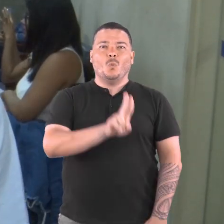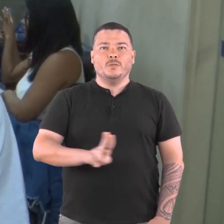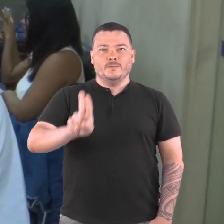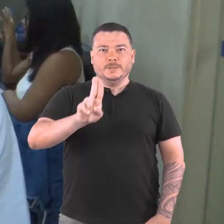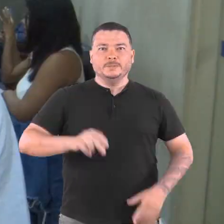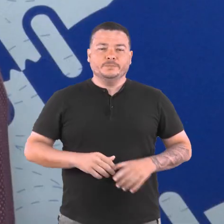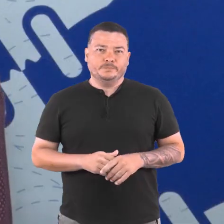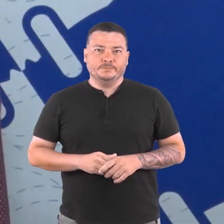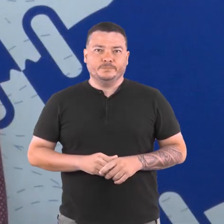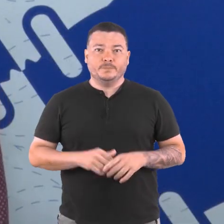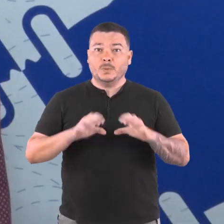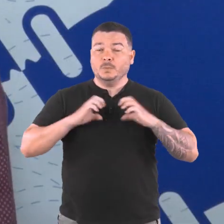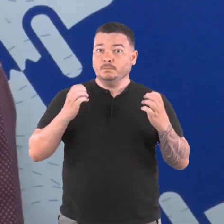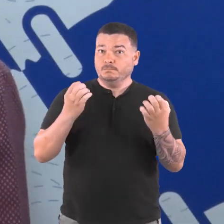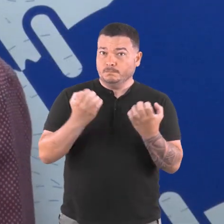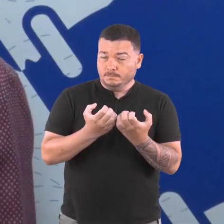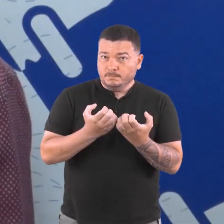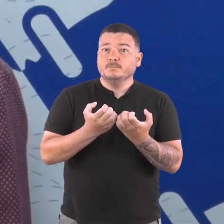nossa universidade.